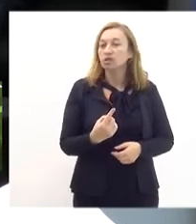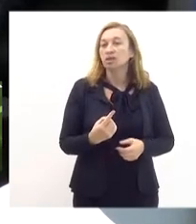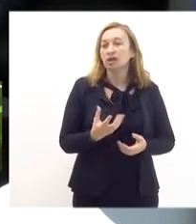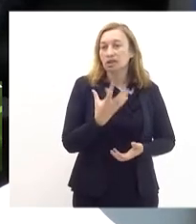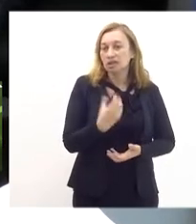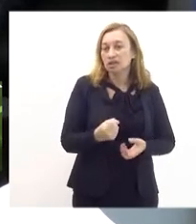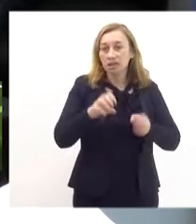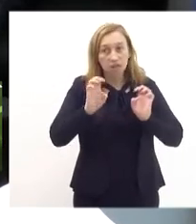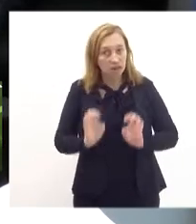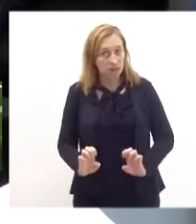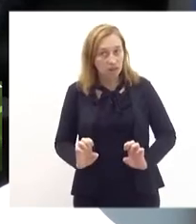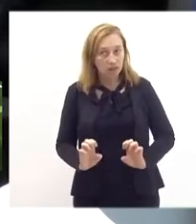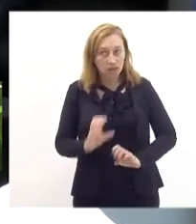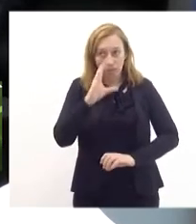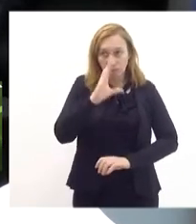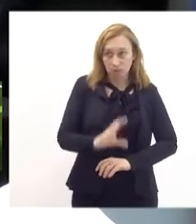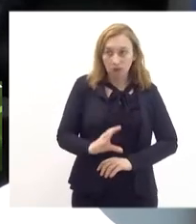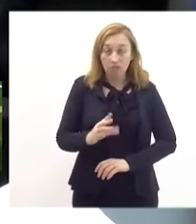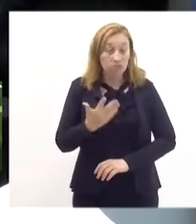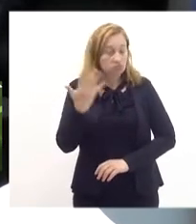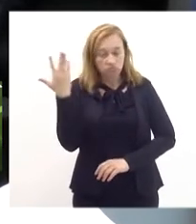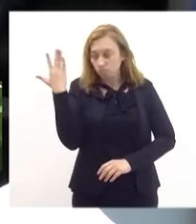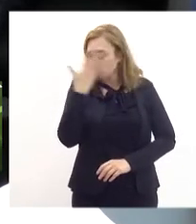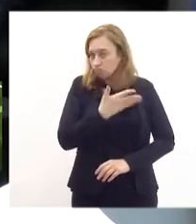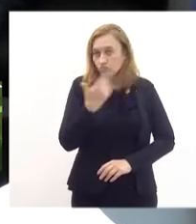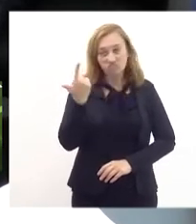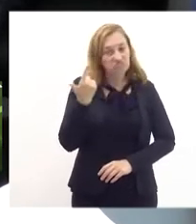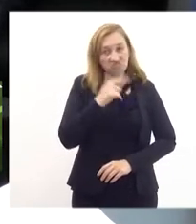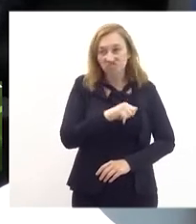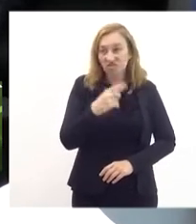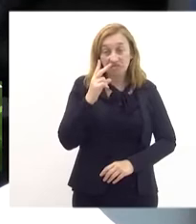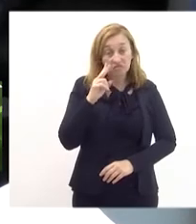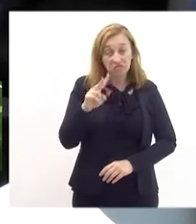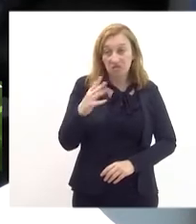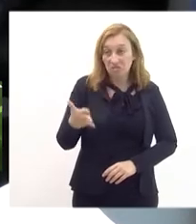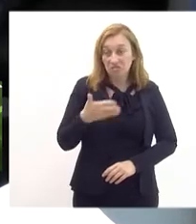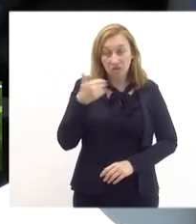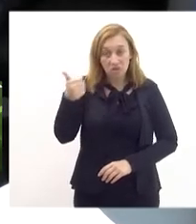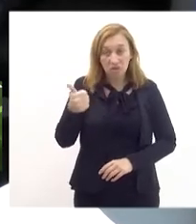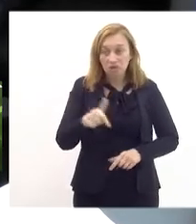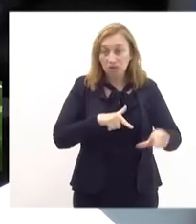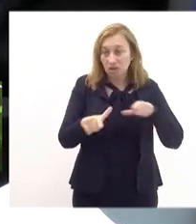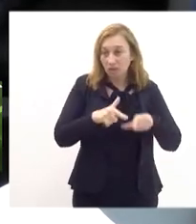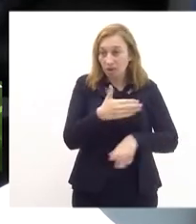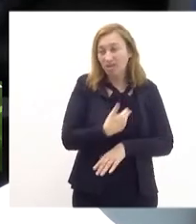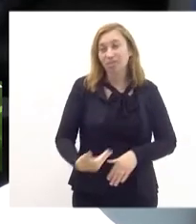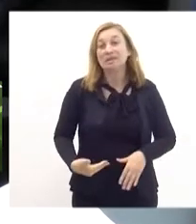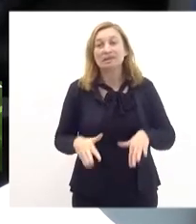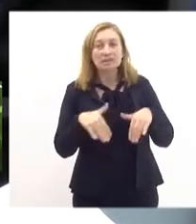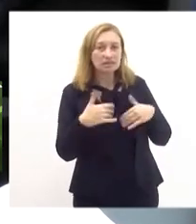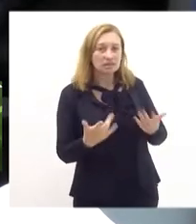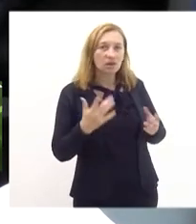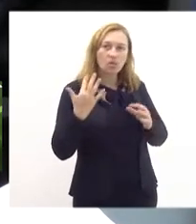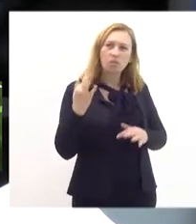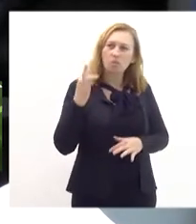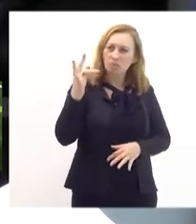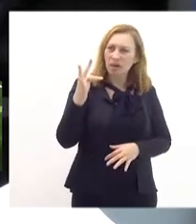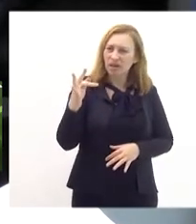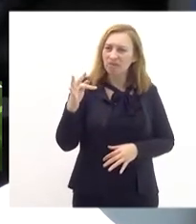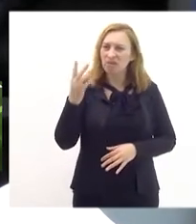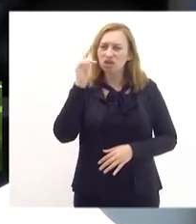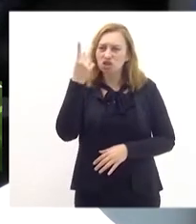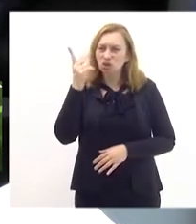moral. E aí a gente não consegue ver a melhoria na eficiência do serviço público. Então, fazendo um breve histórico